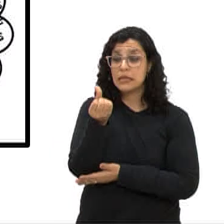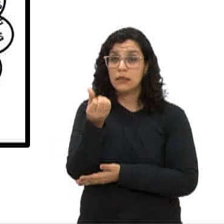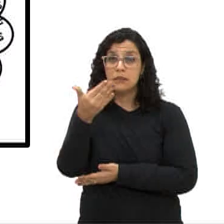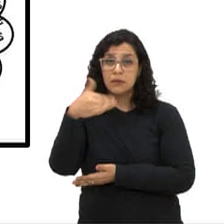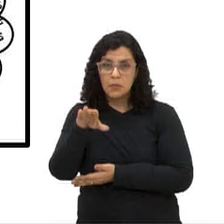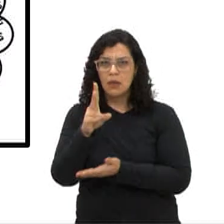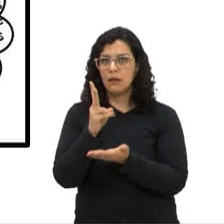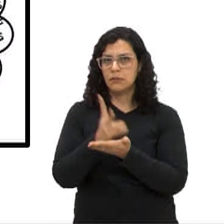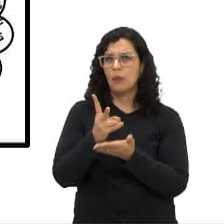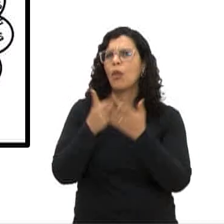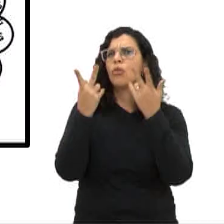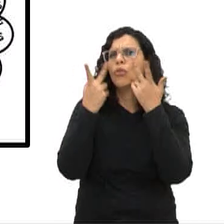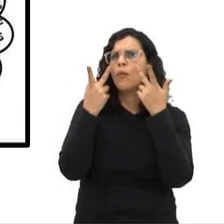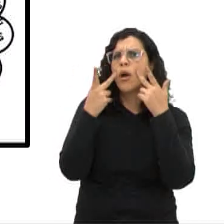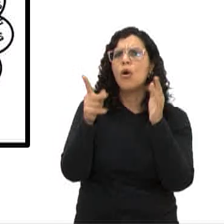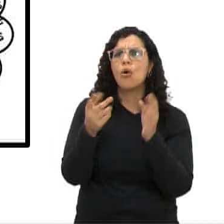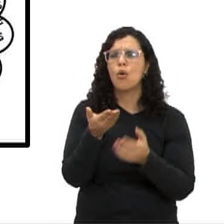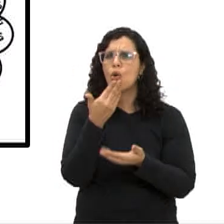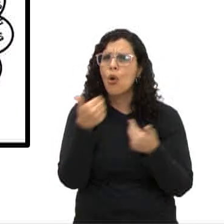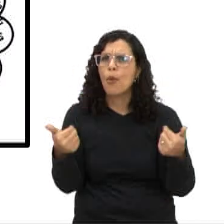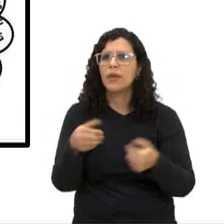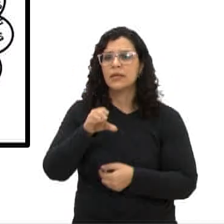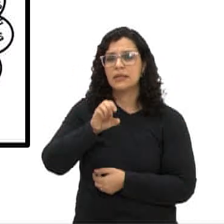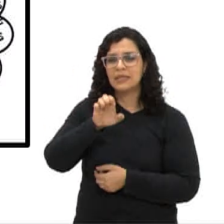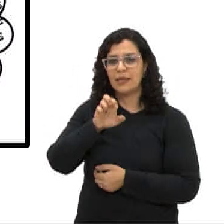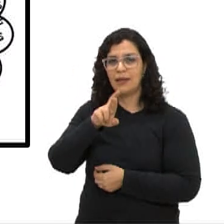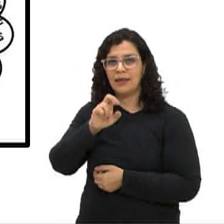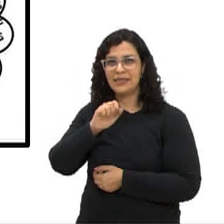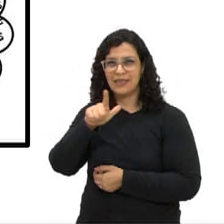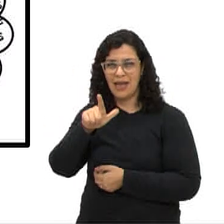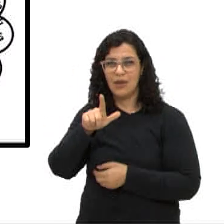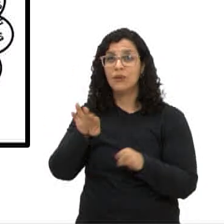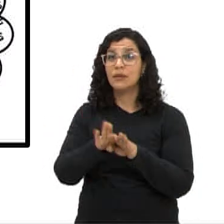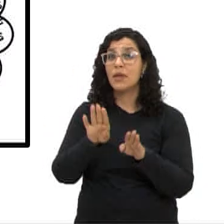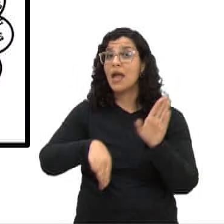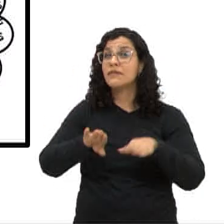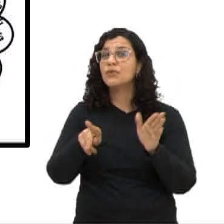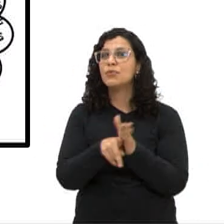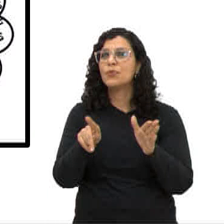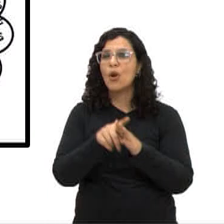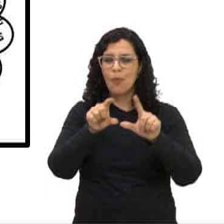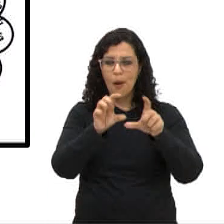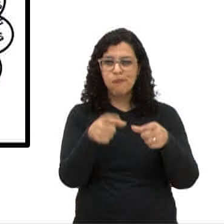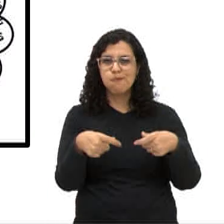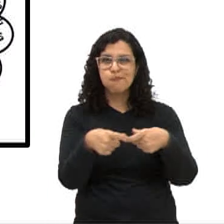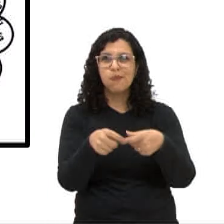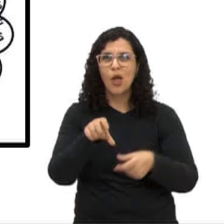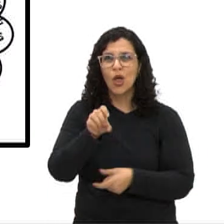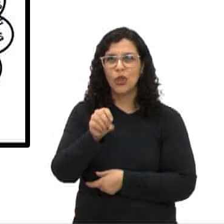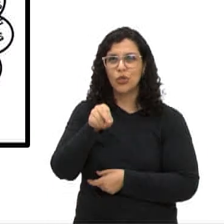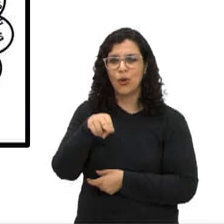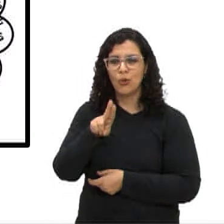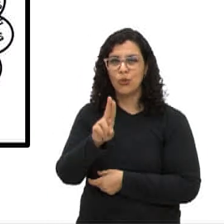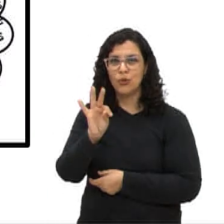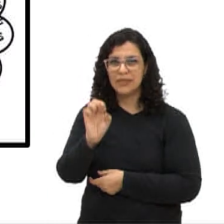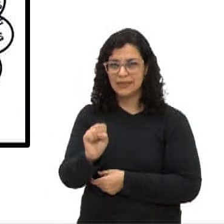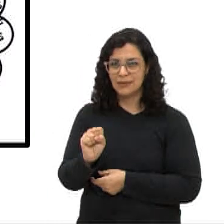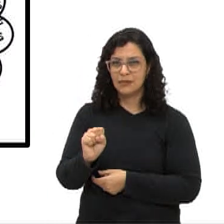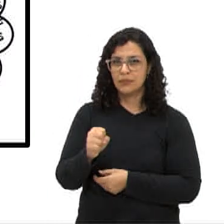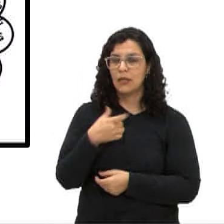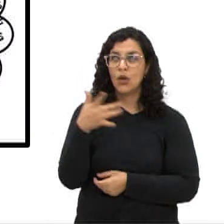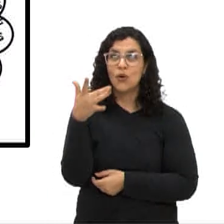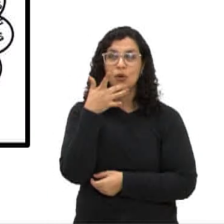6:30. Normalmente, ele come cereais, mas às vezes ele come donuts, que são as rosquinhas, né? Que ricos,